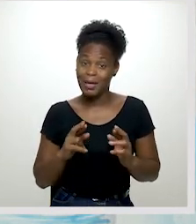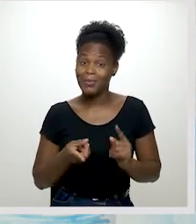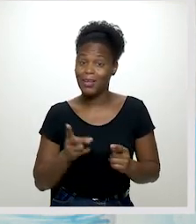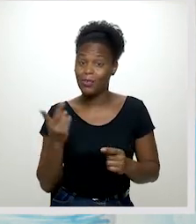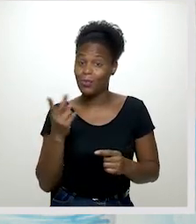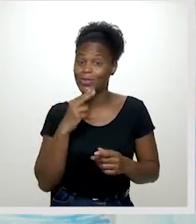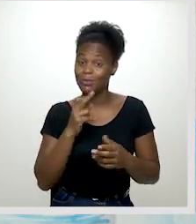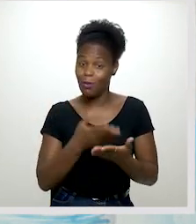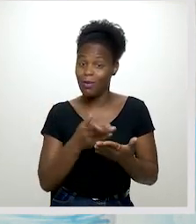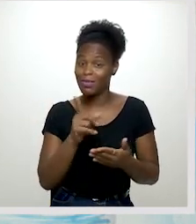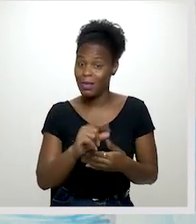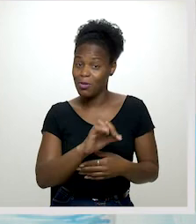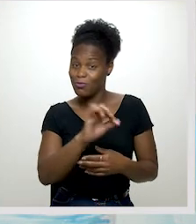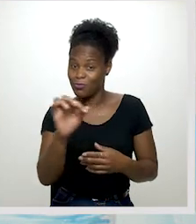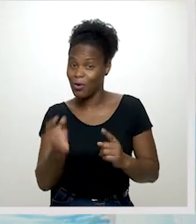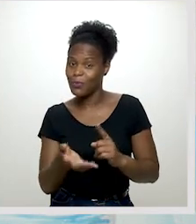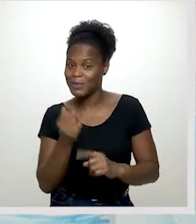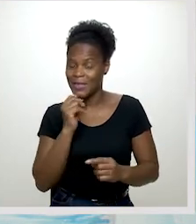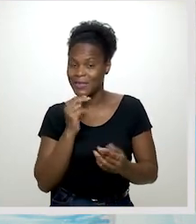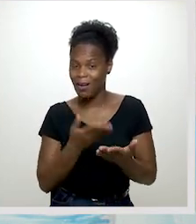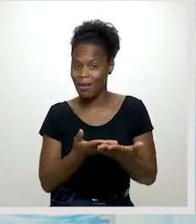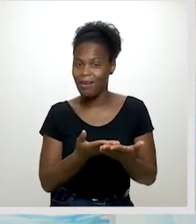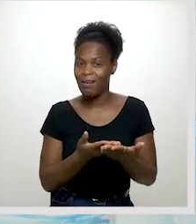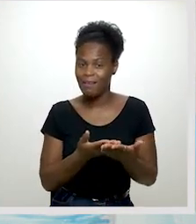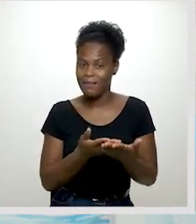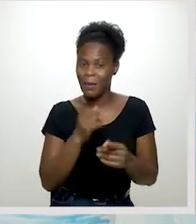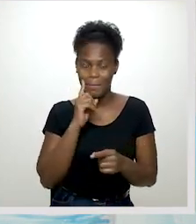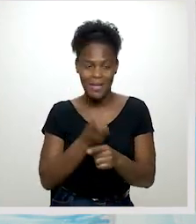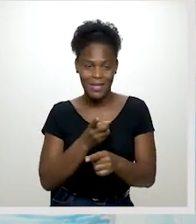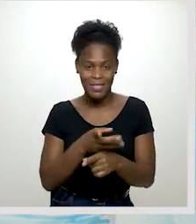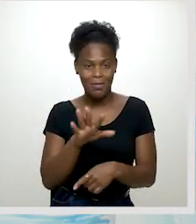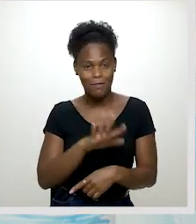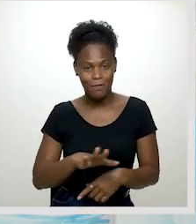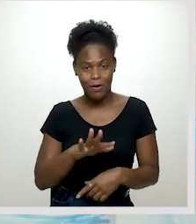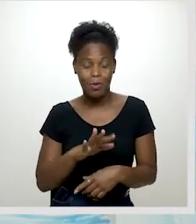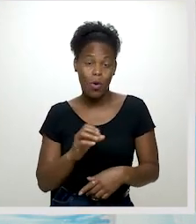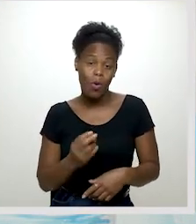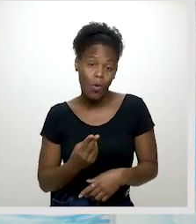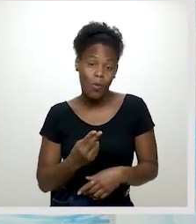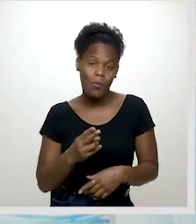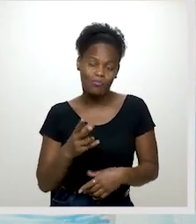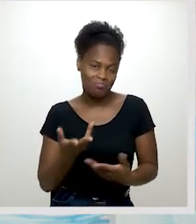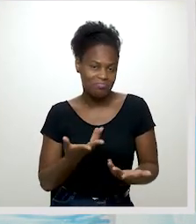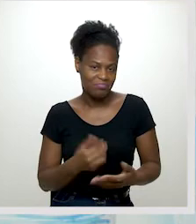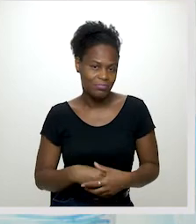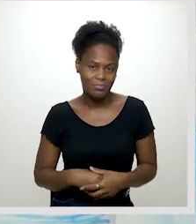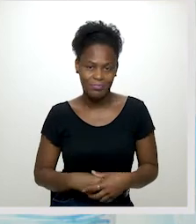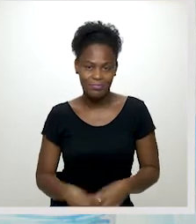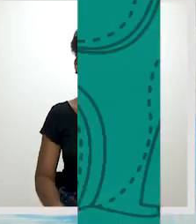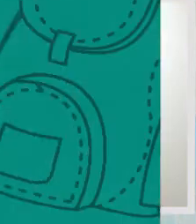respostas também conseguiram respondê-las da mesma forma ou da mesma